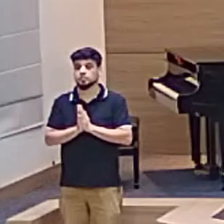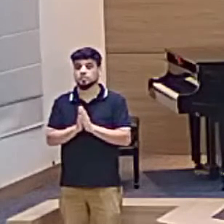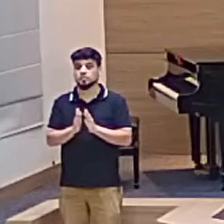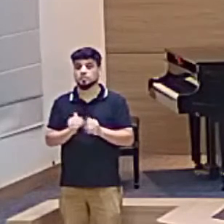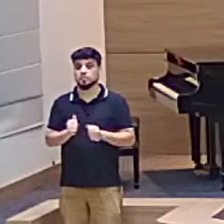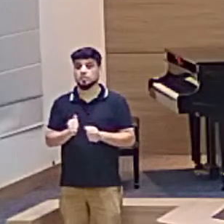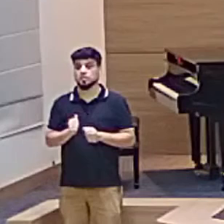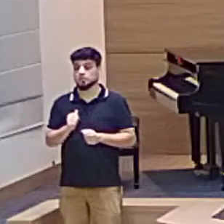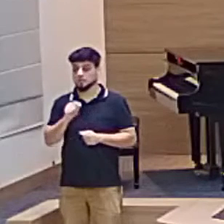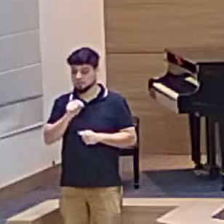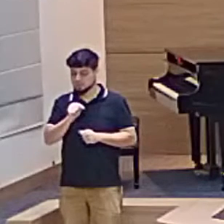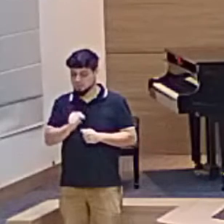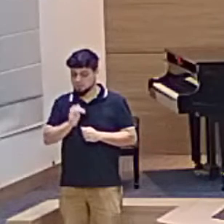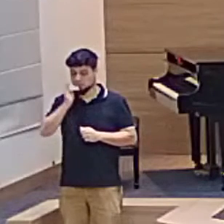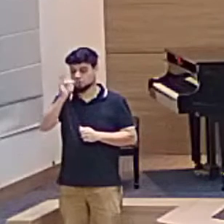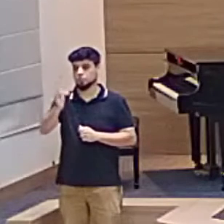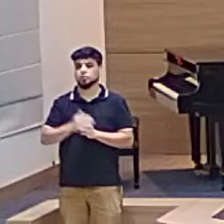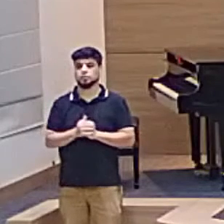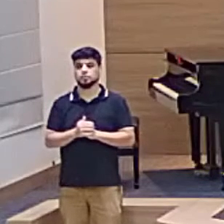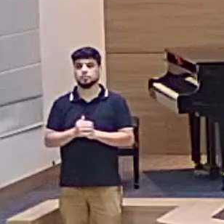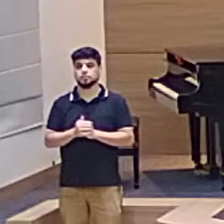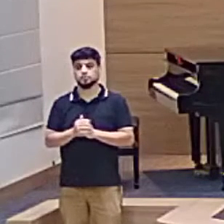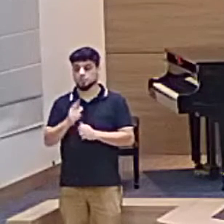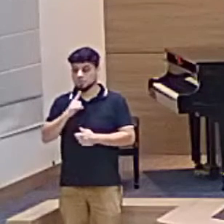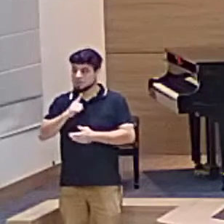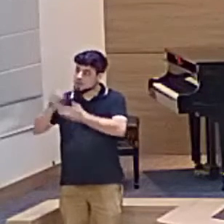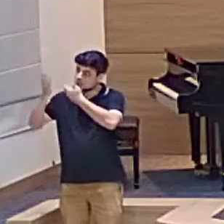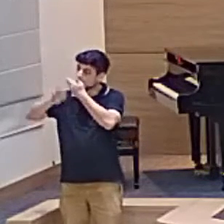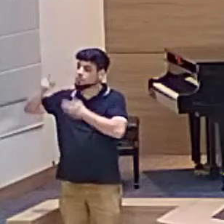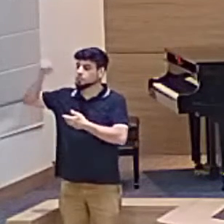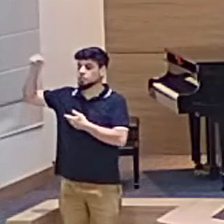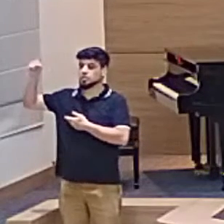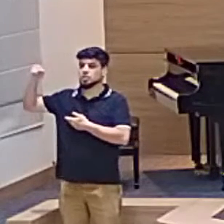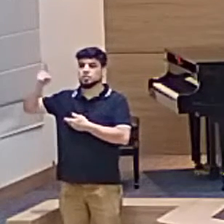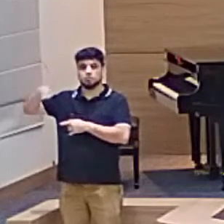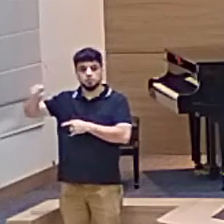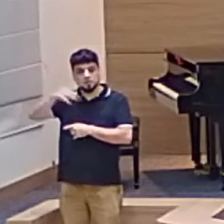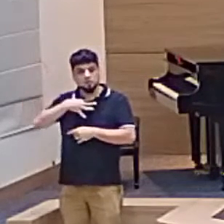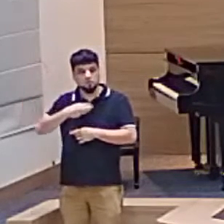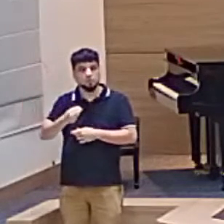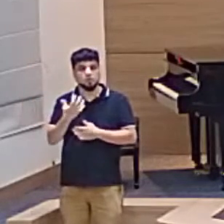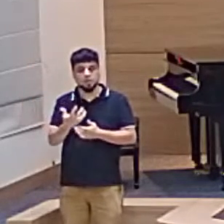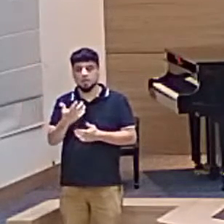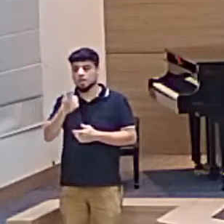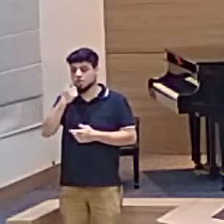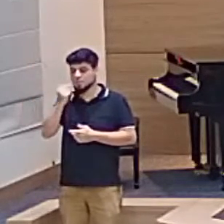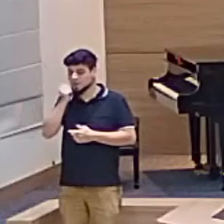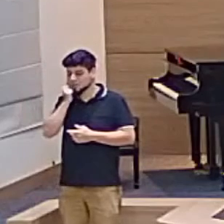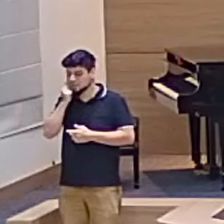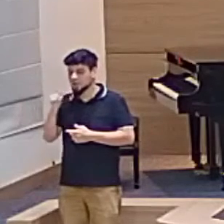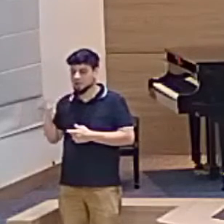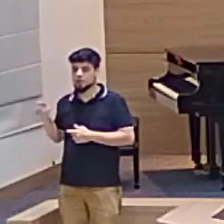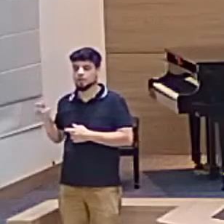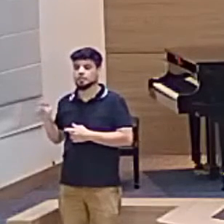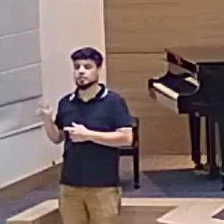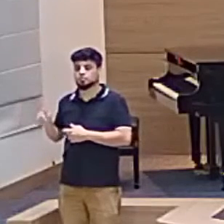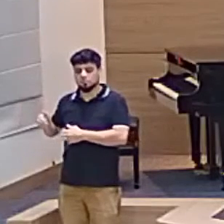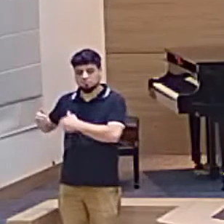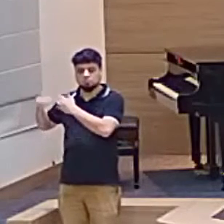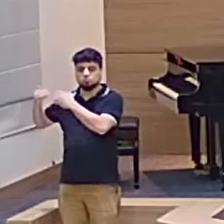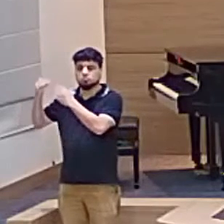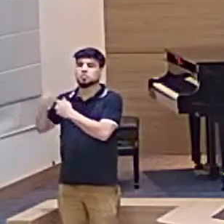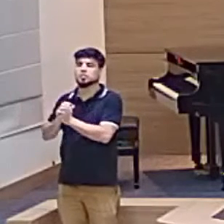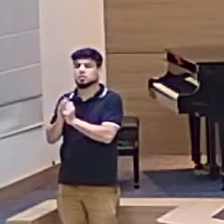hora assim relacionamento de verdade filho quer ter bons pais que não irritem você coloca os seus pais nas